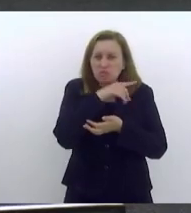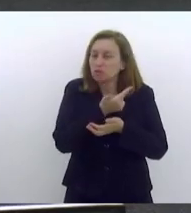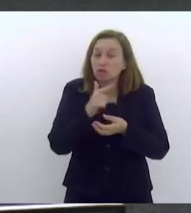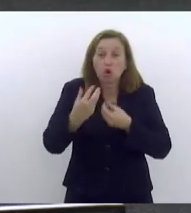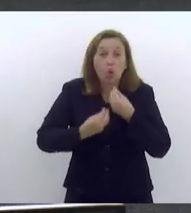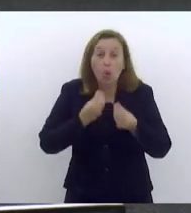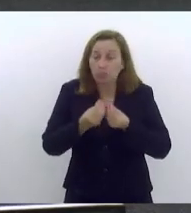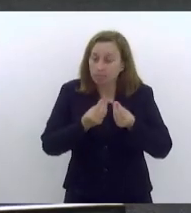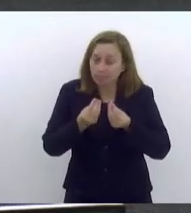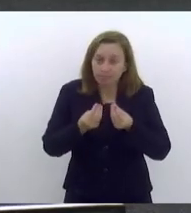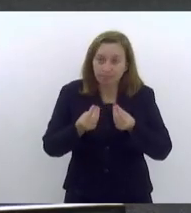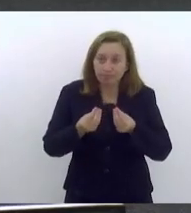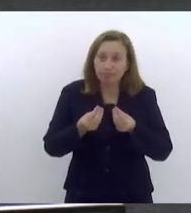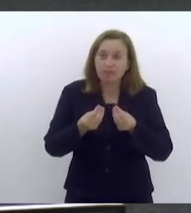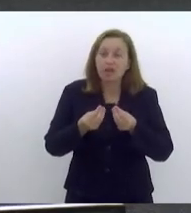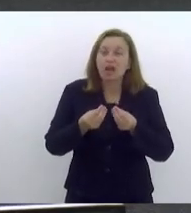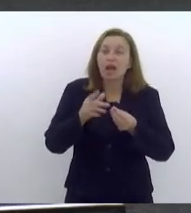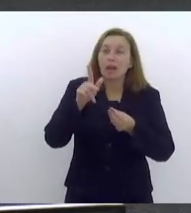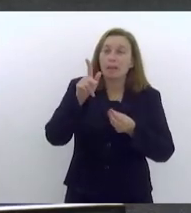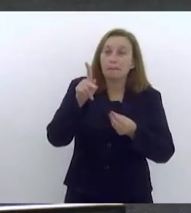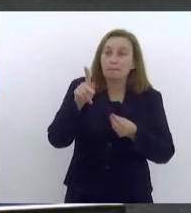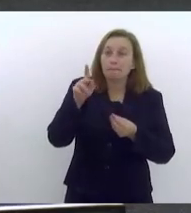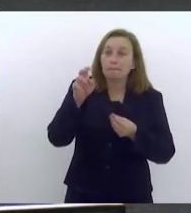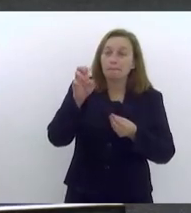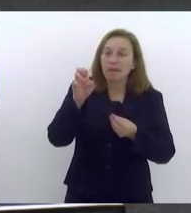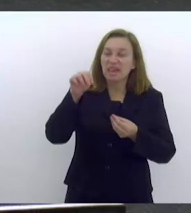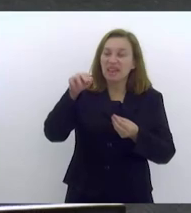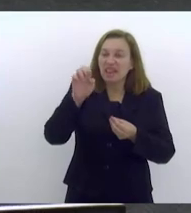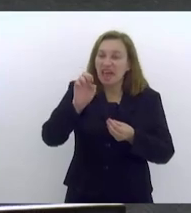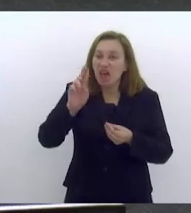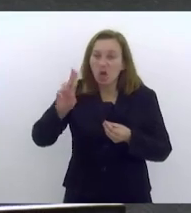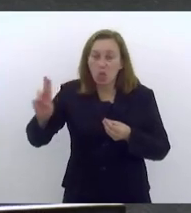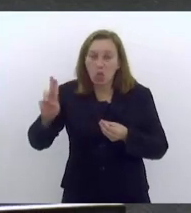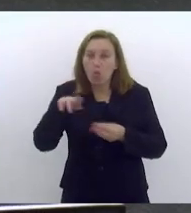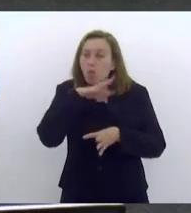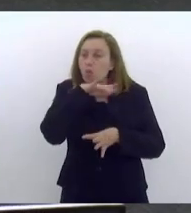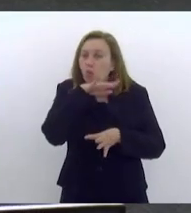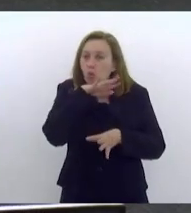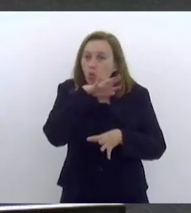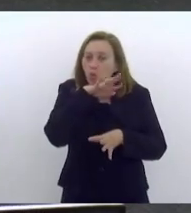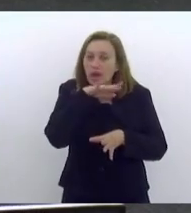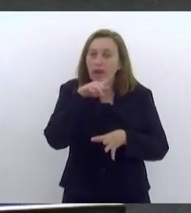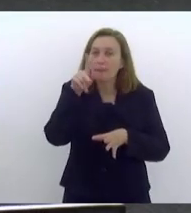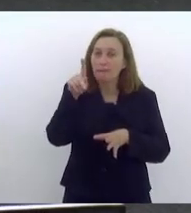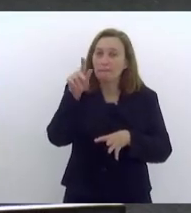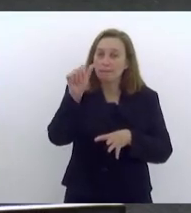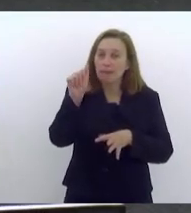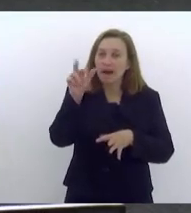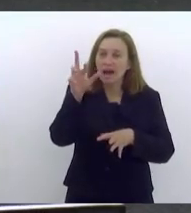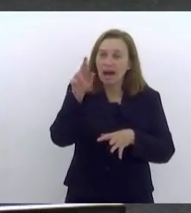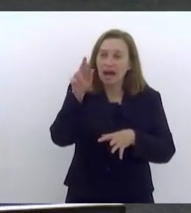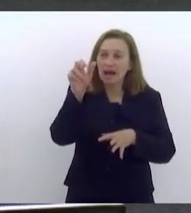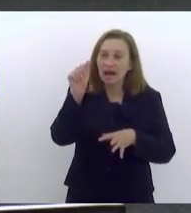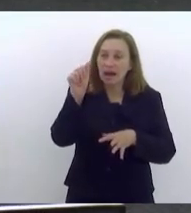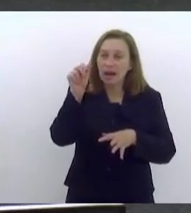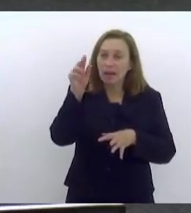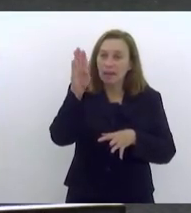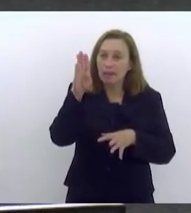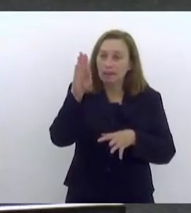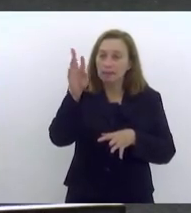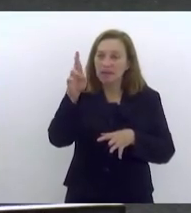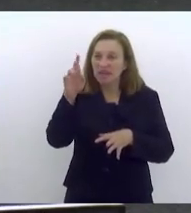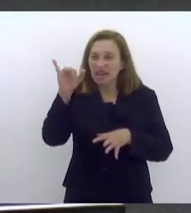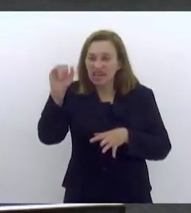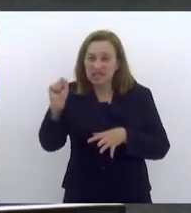condições. Pneus carecas, para-brisas quebrados, PVA sem pagar,